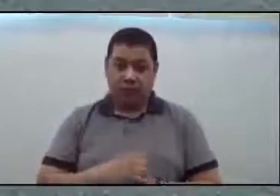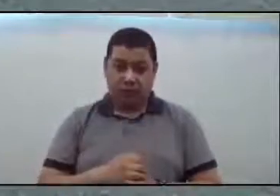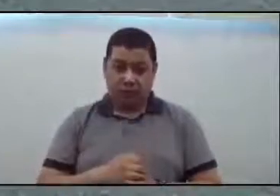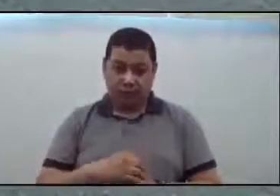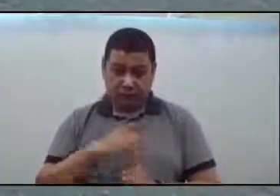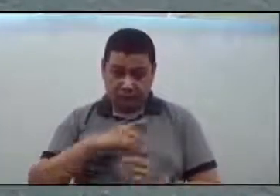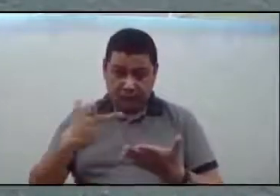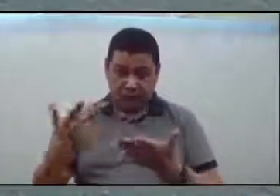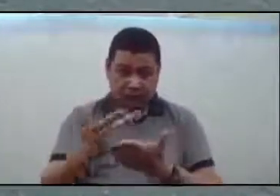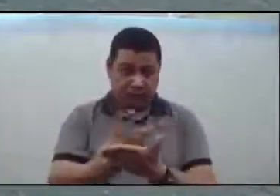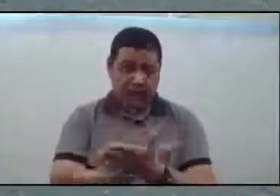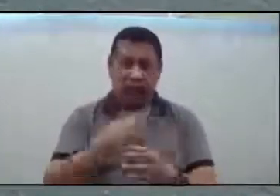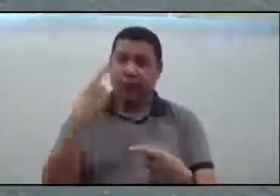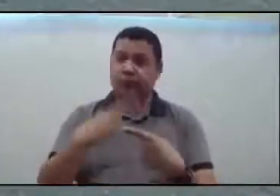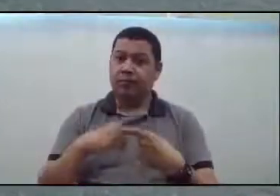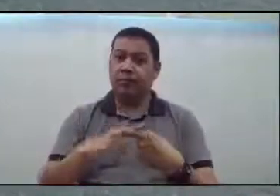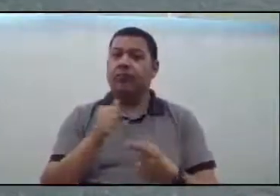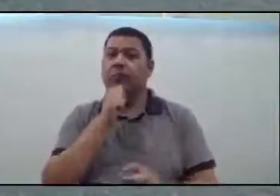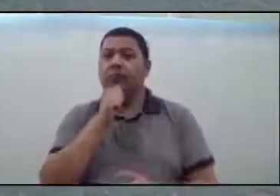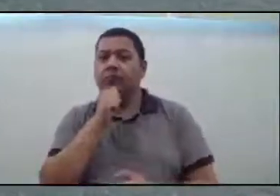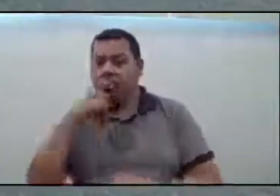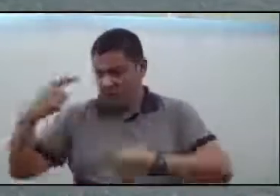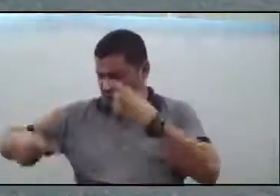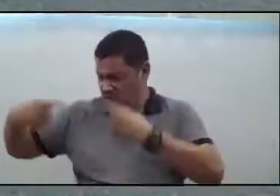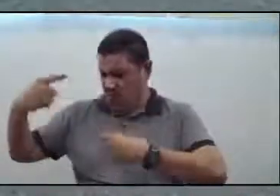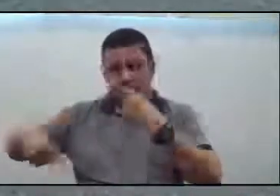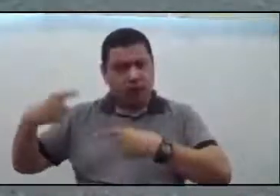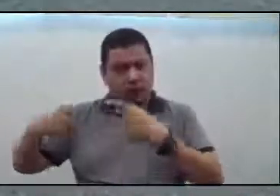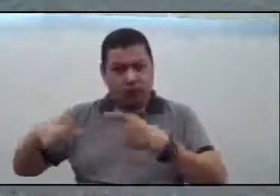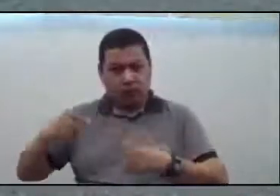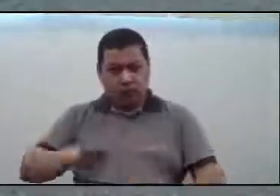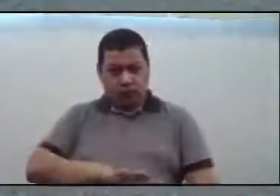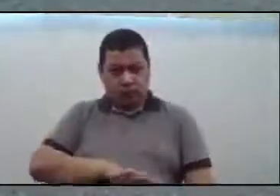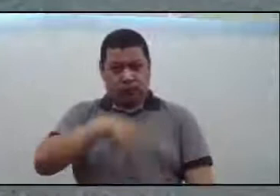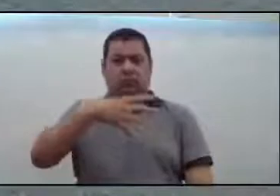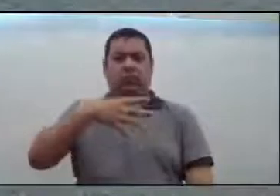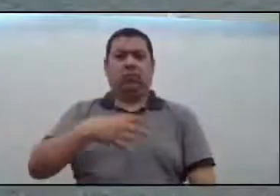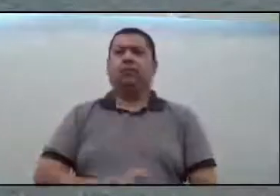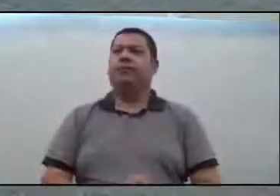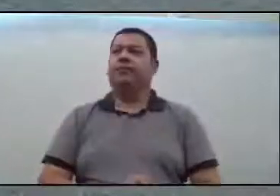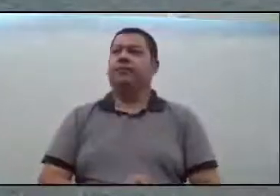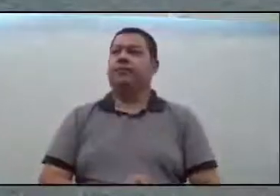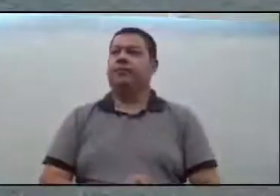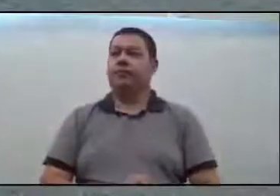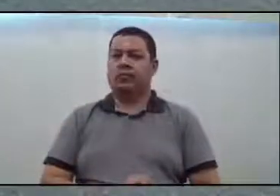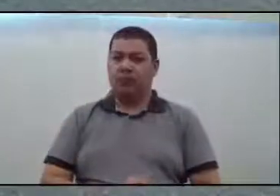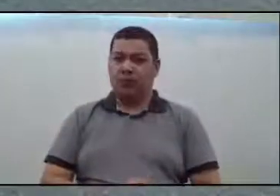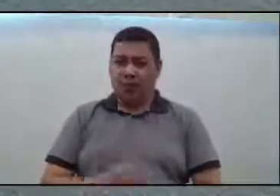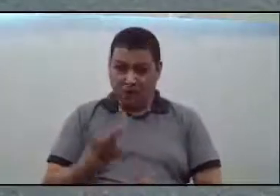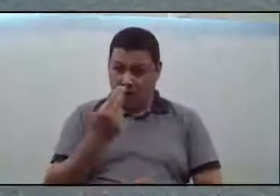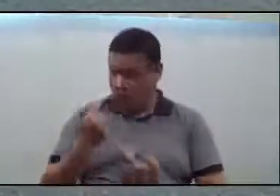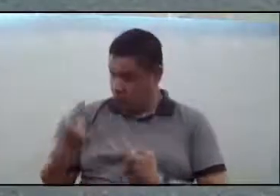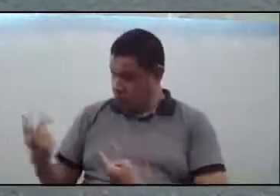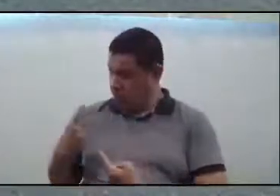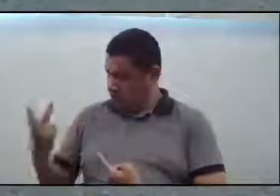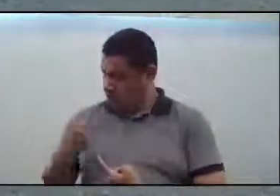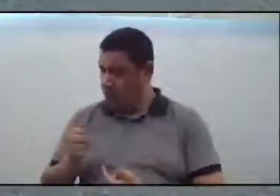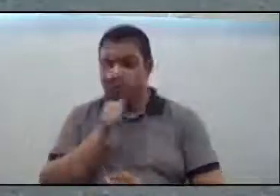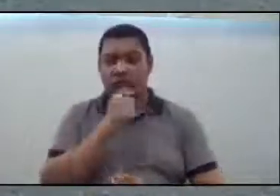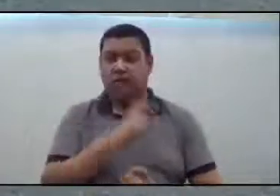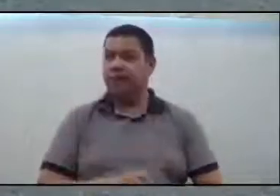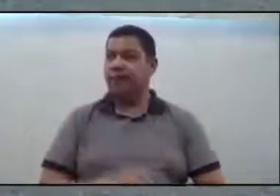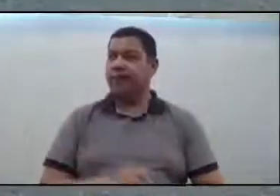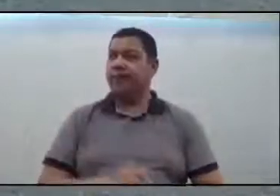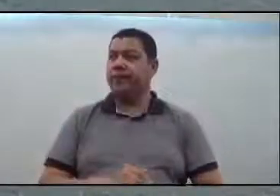uns políticos de garra, uns políticos briguentos, políticos do nosso estilo. Porque o povo reclama,